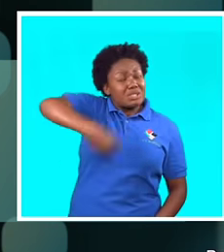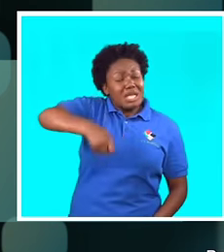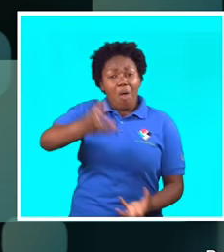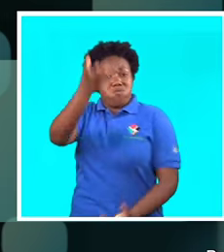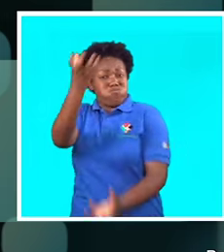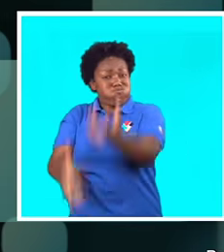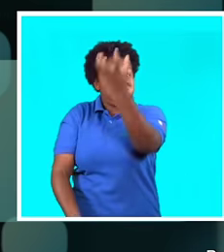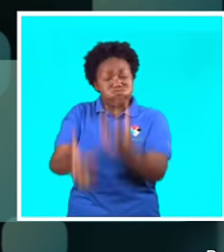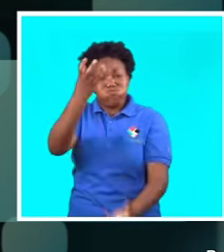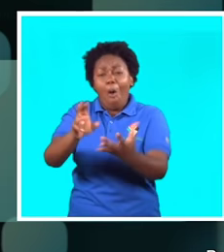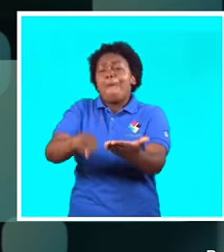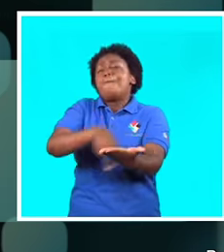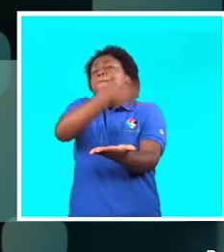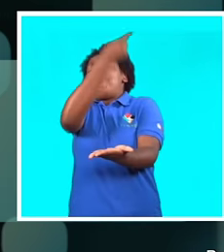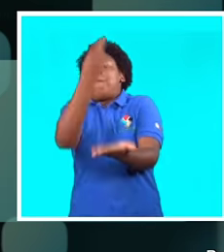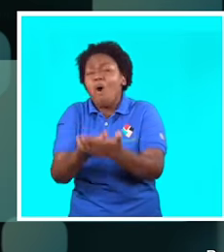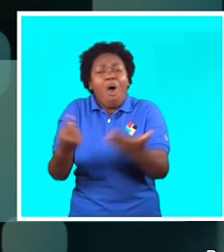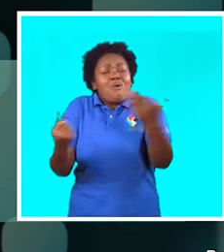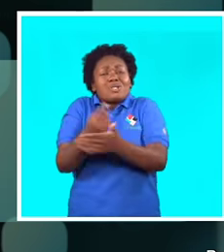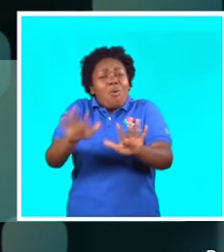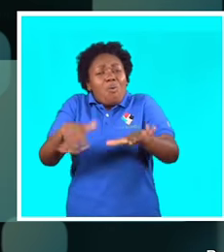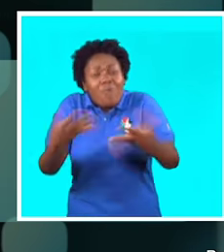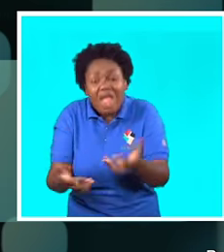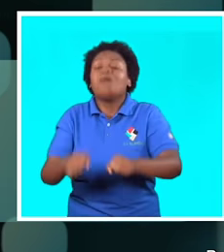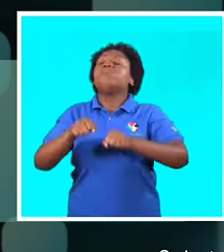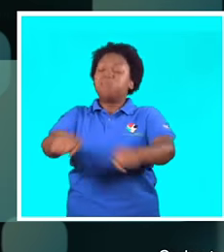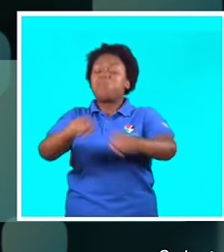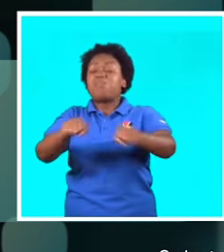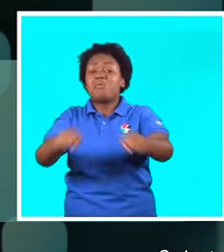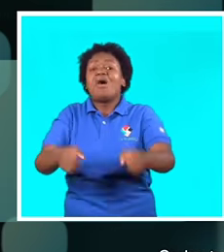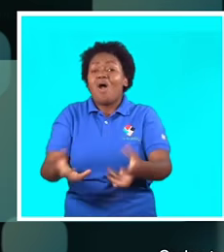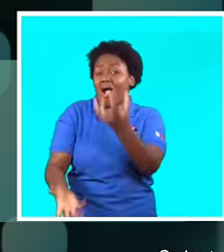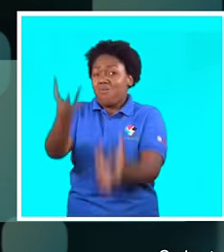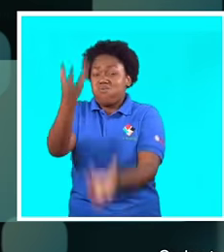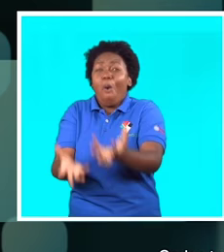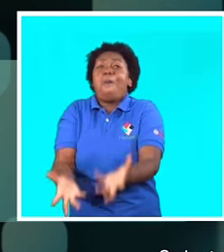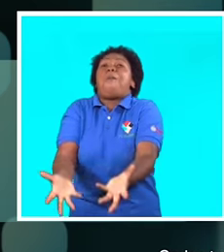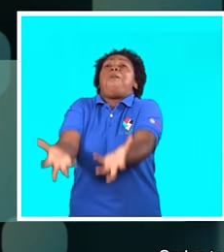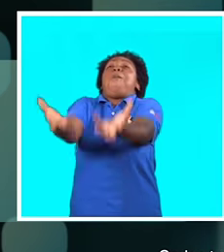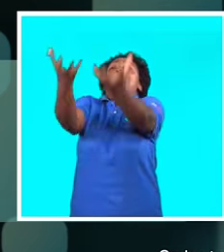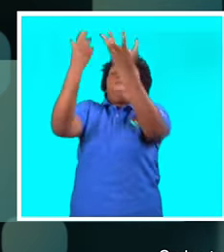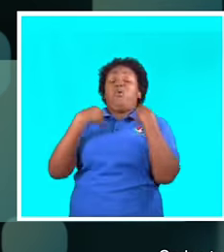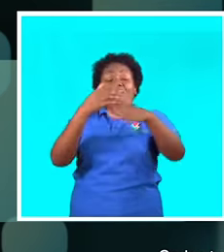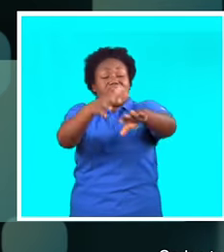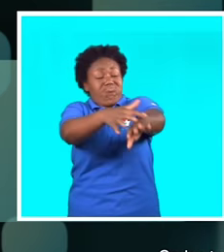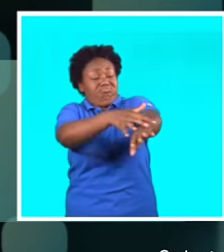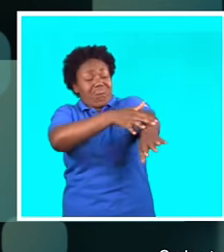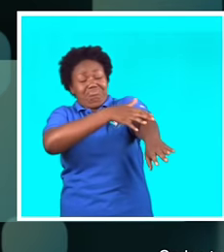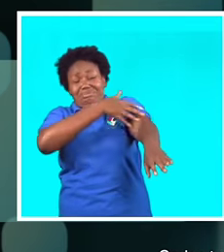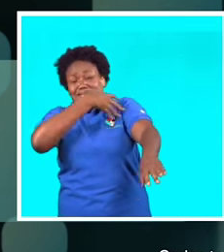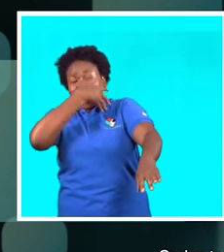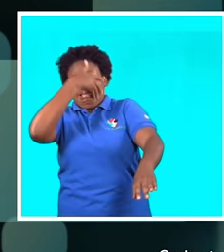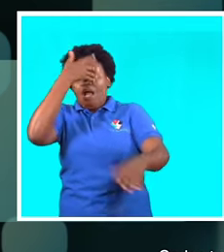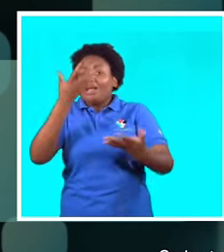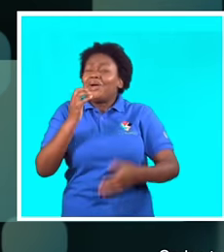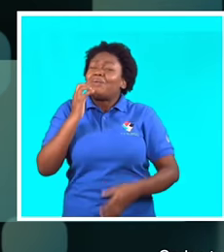Para um hipiléptico, há cuidados que se devem levar em conta. Carlos teve um ataque enquanto cozinhava e as